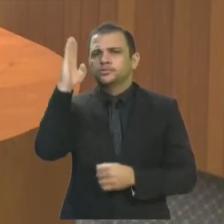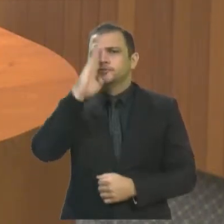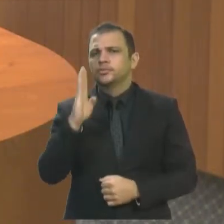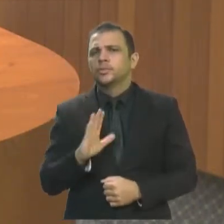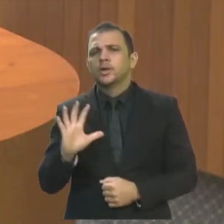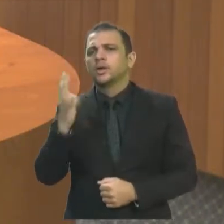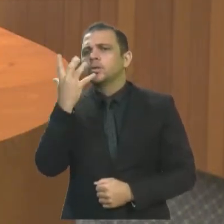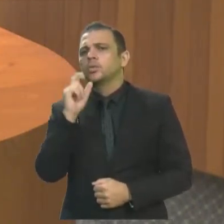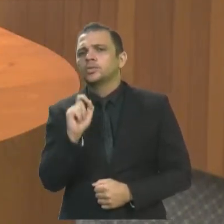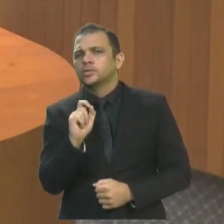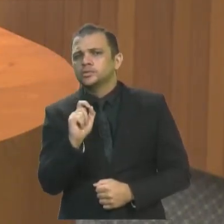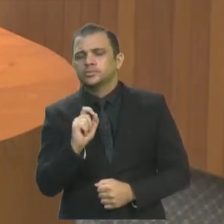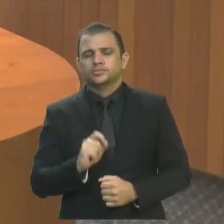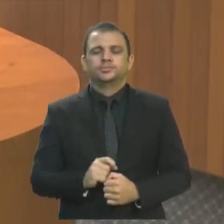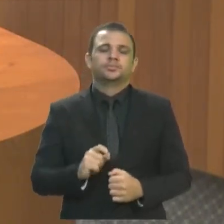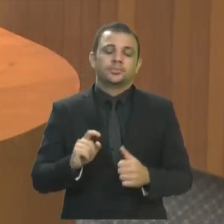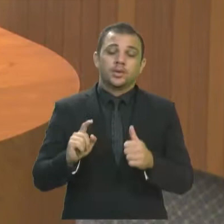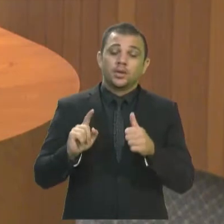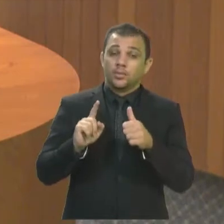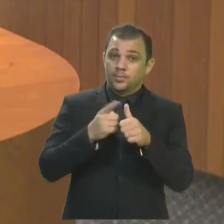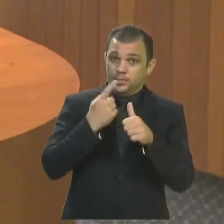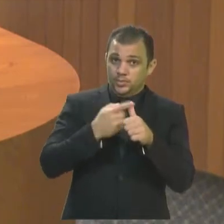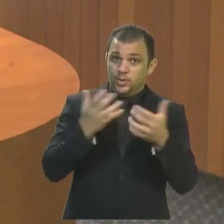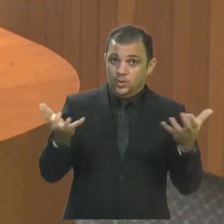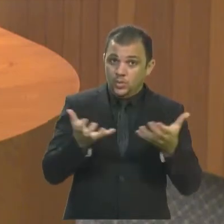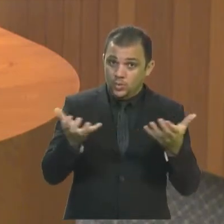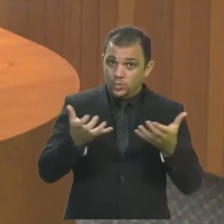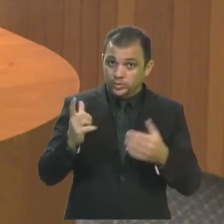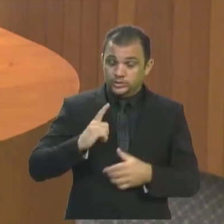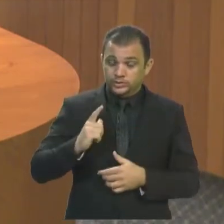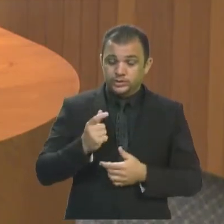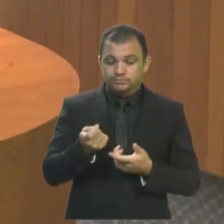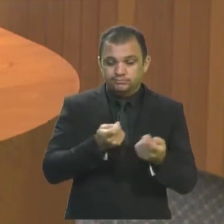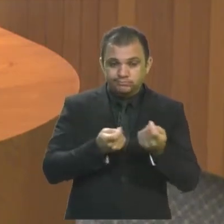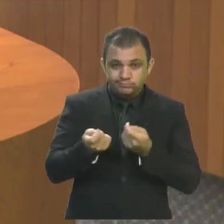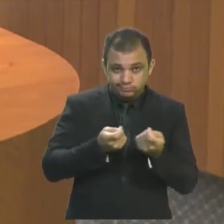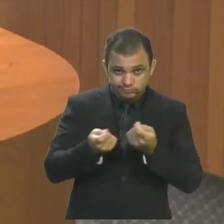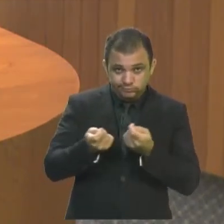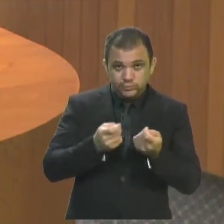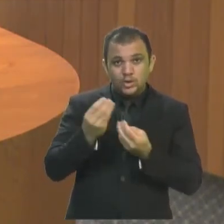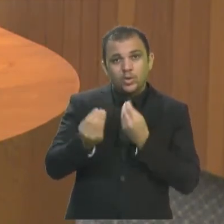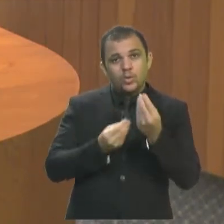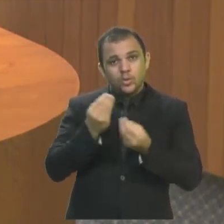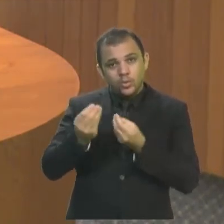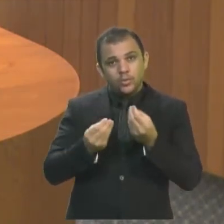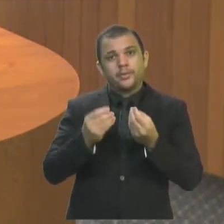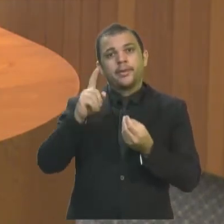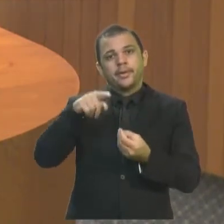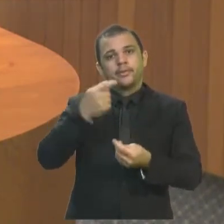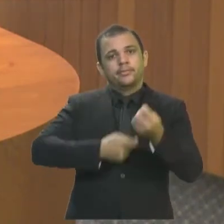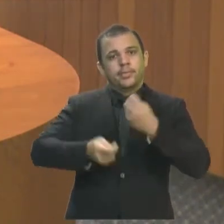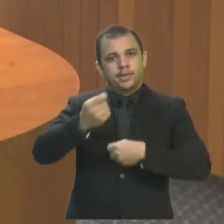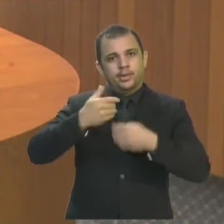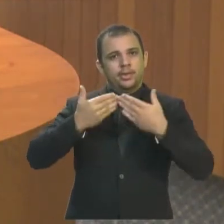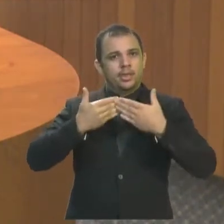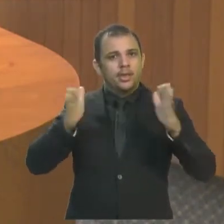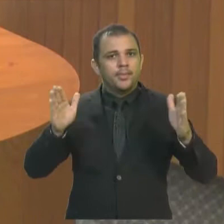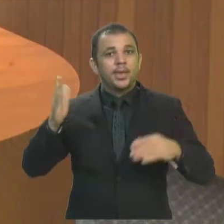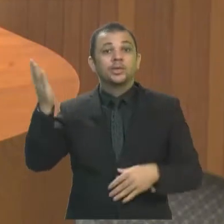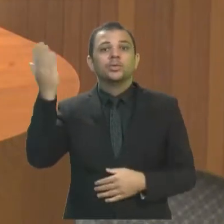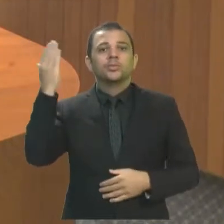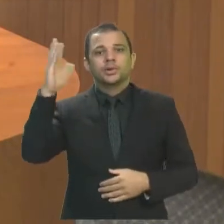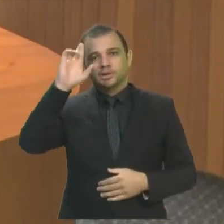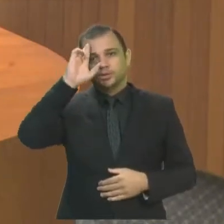a gente vive uma economia hoje de mercado, mercado aberto. O monopólio do petróleo ele acabou há 20 anos, apesar de ter gente